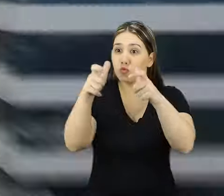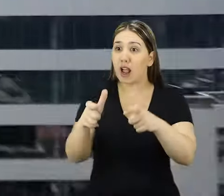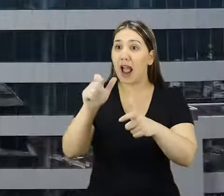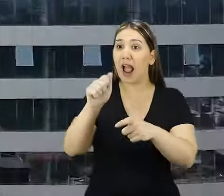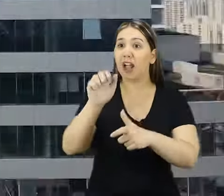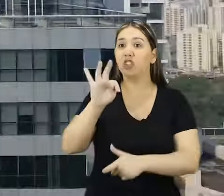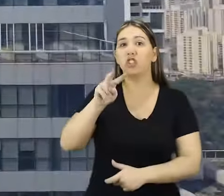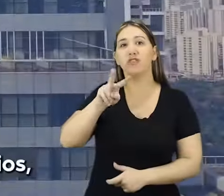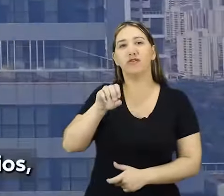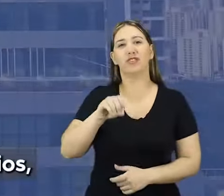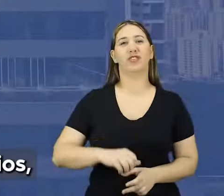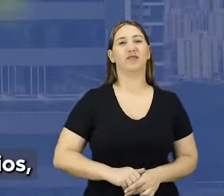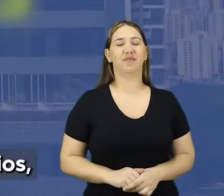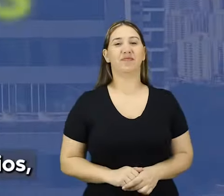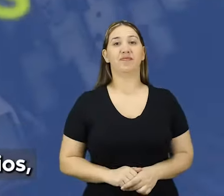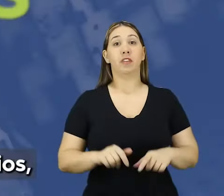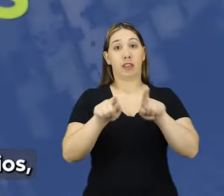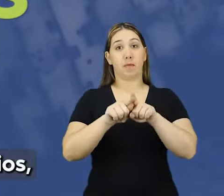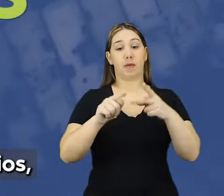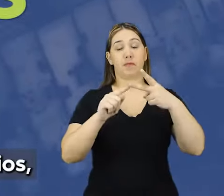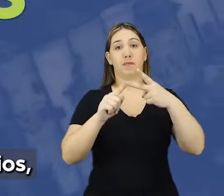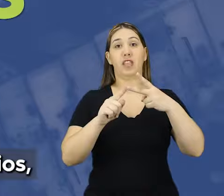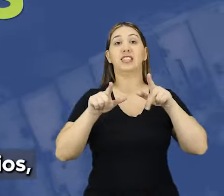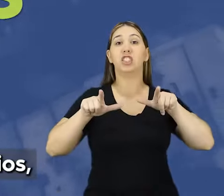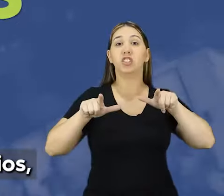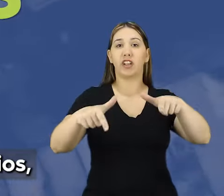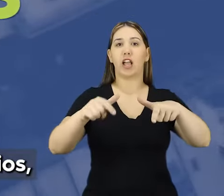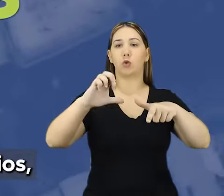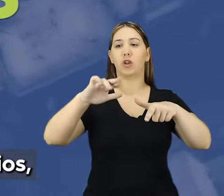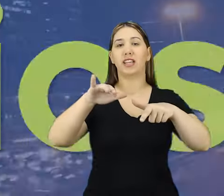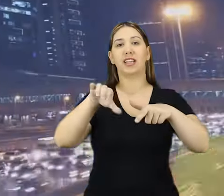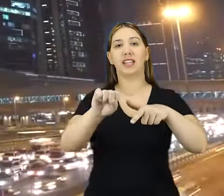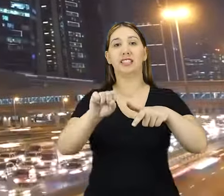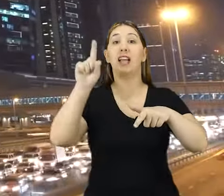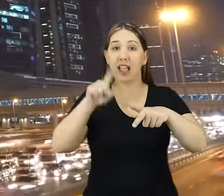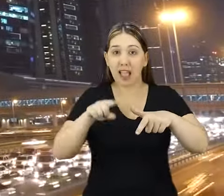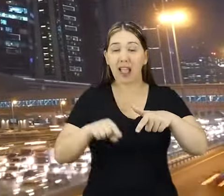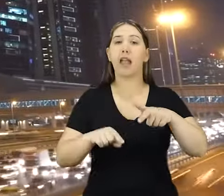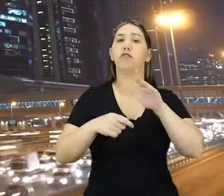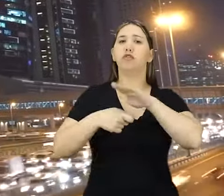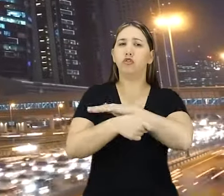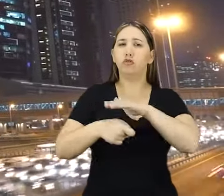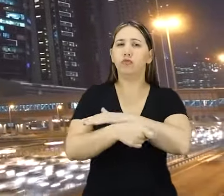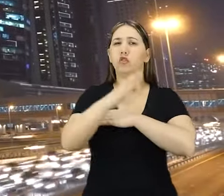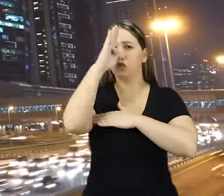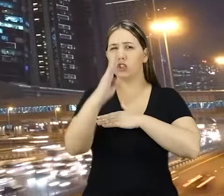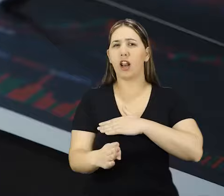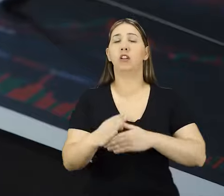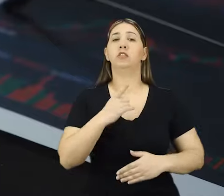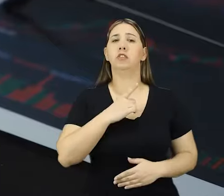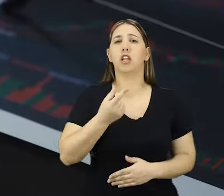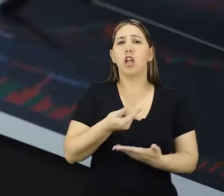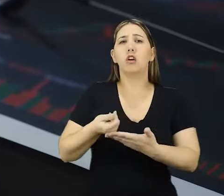ativos. Já os CRIs, Certificados de Recebíveis Imobiliários, são instrumentos de captação direta de